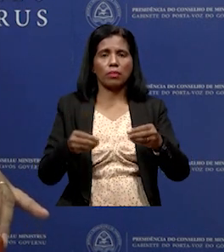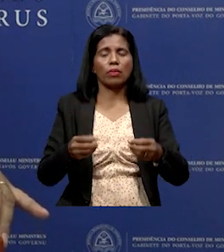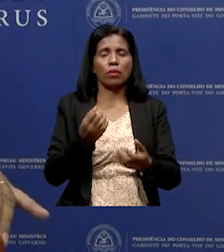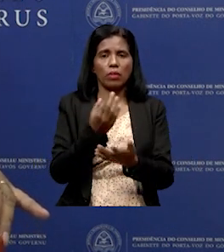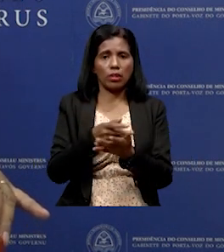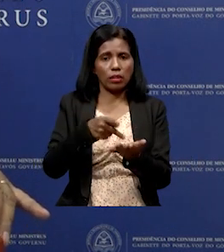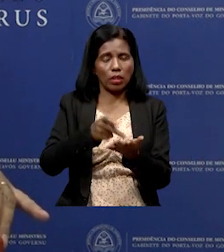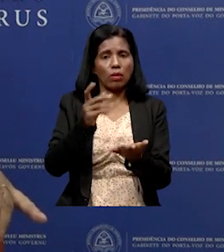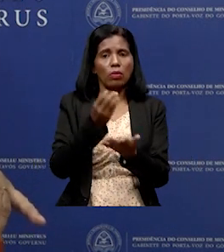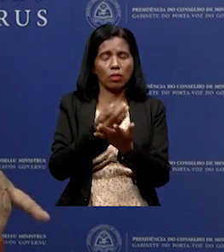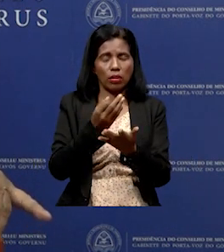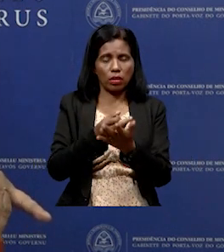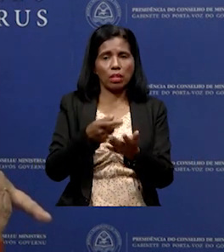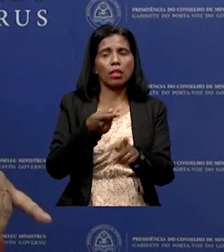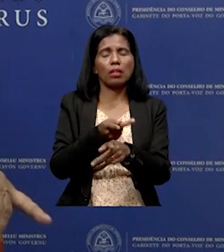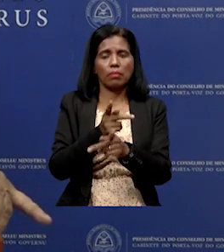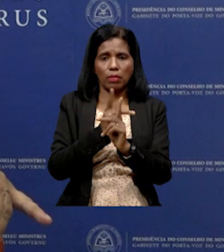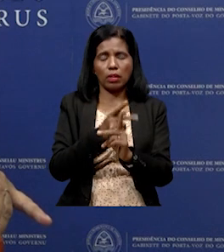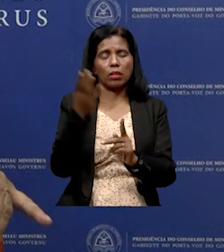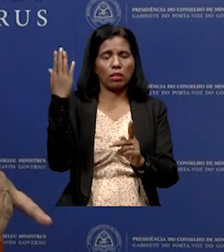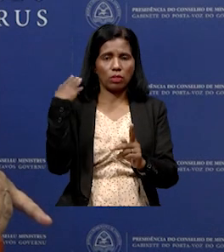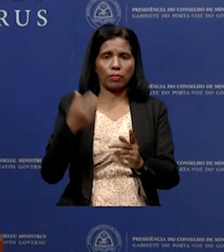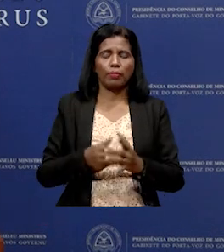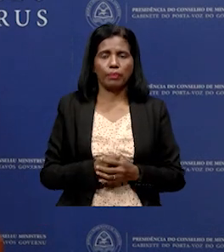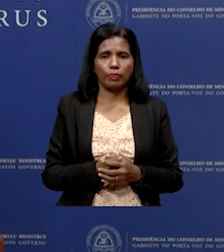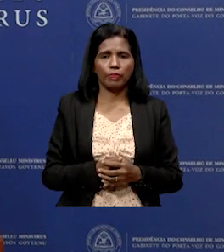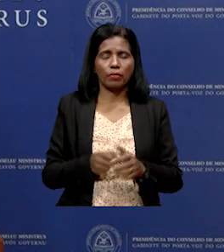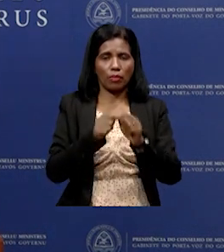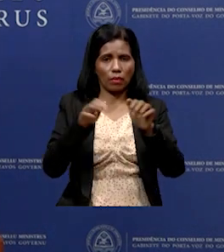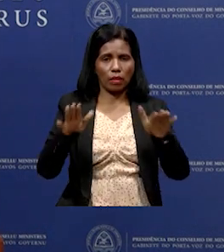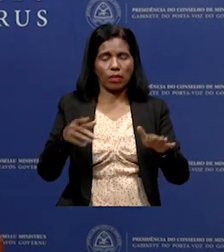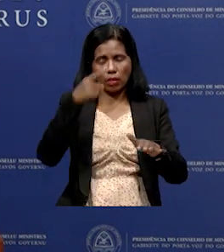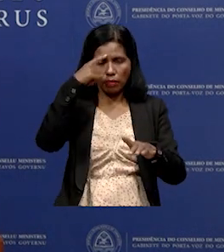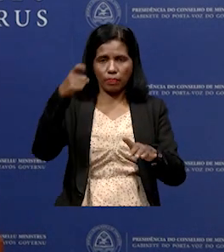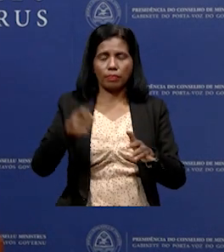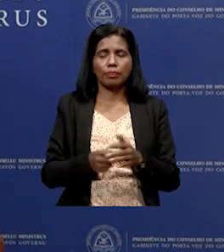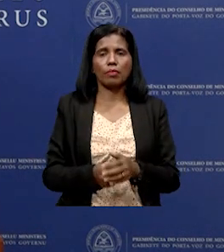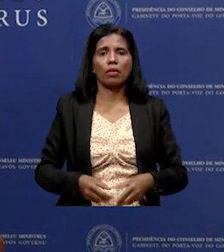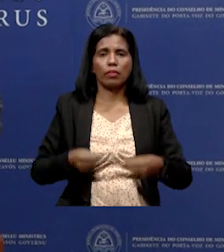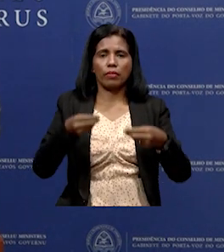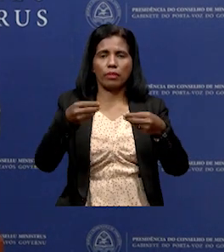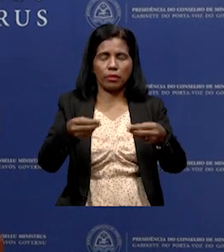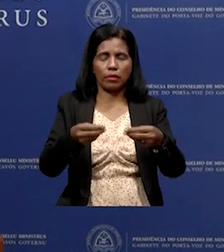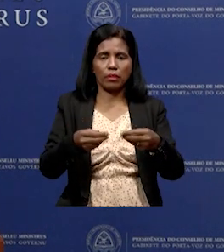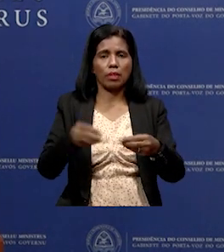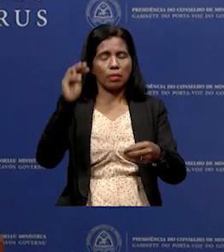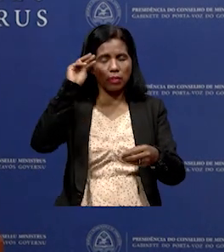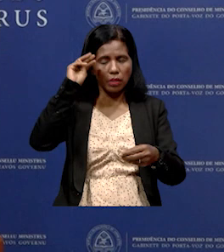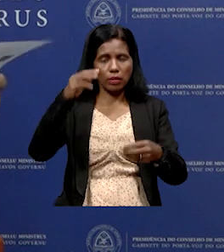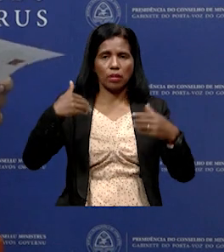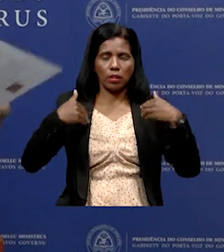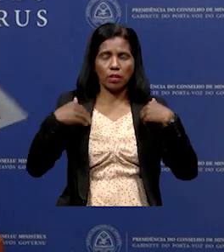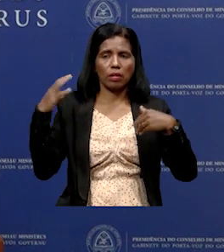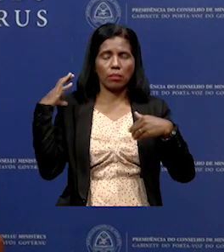Rússia, entidade ser a setor público administrativo. Então, ainda não é, foi autorização que o Ministro ser a competência